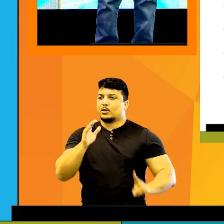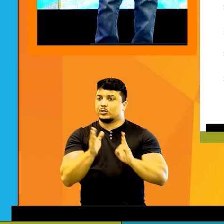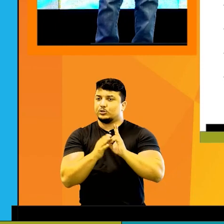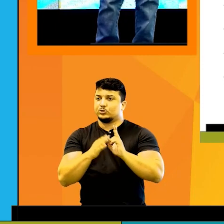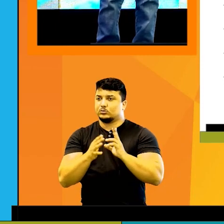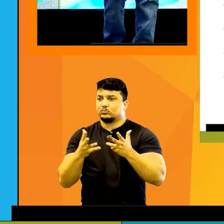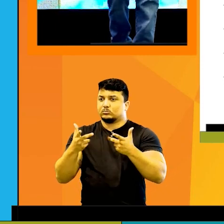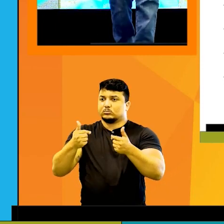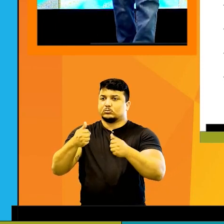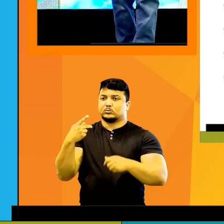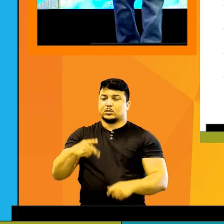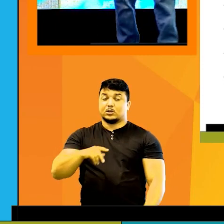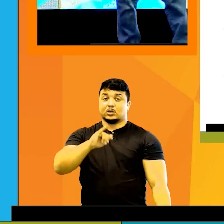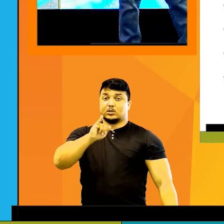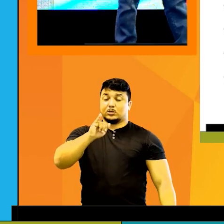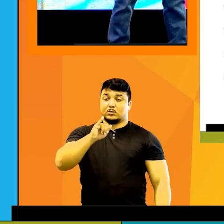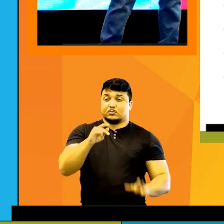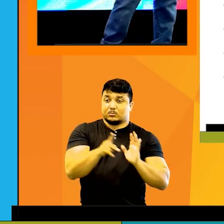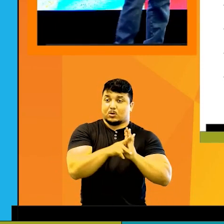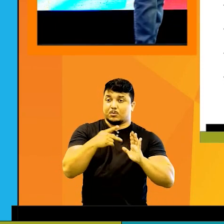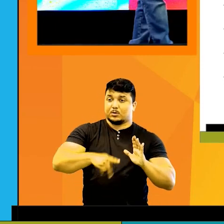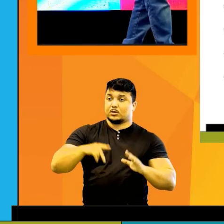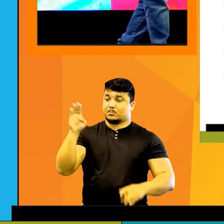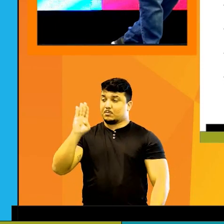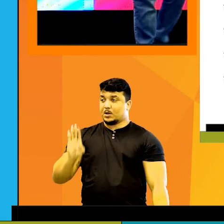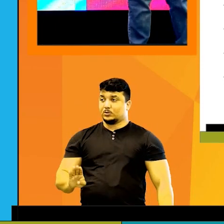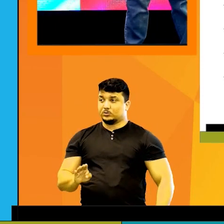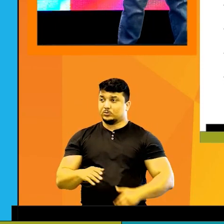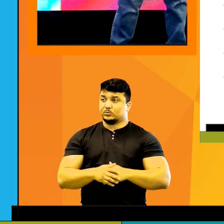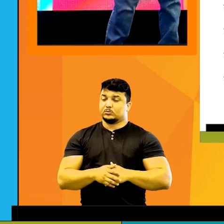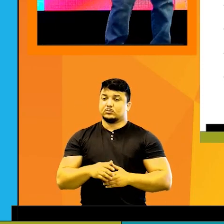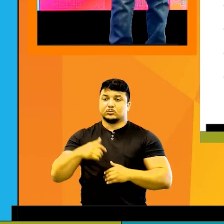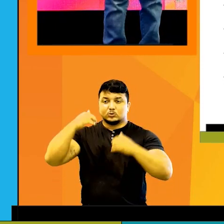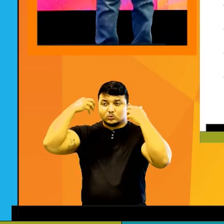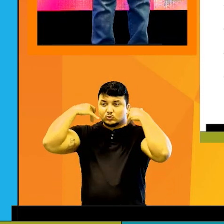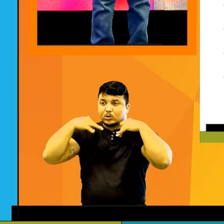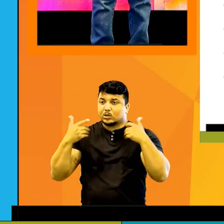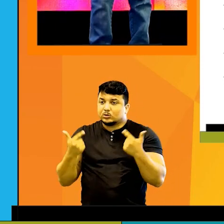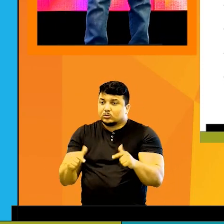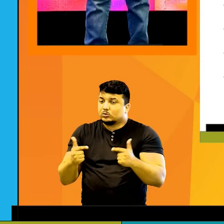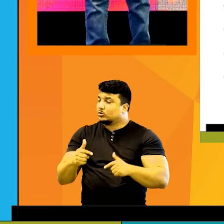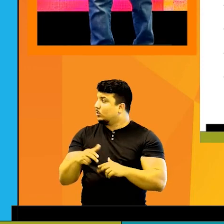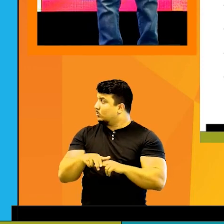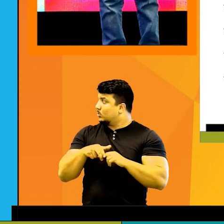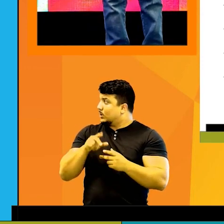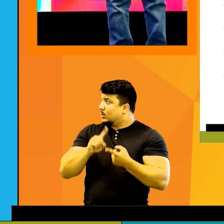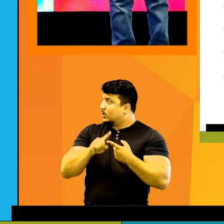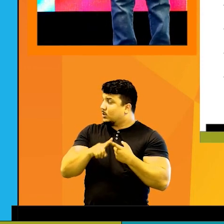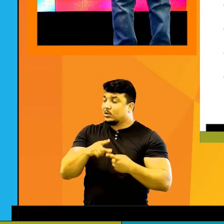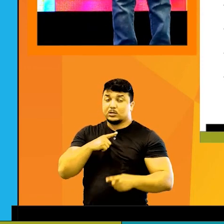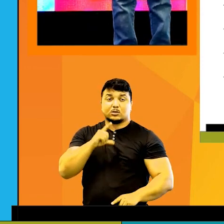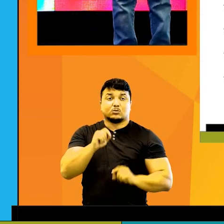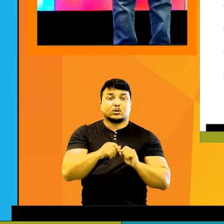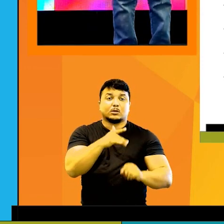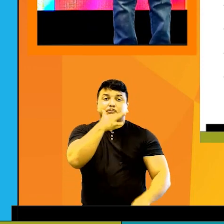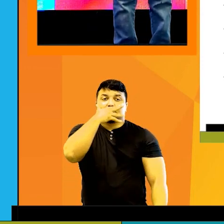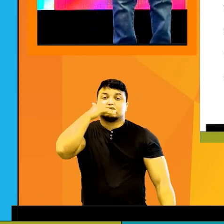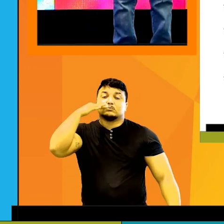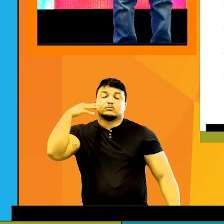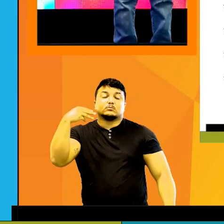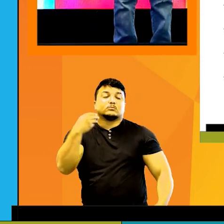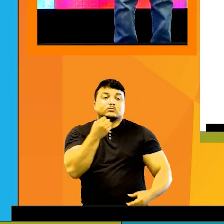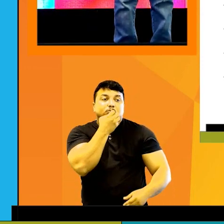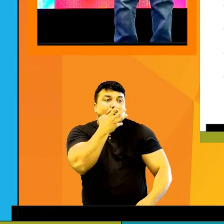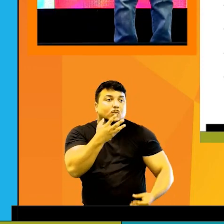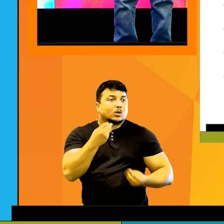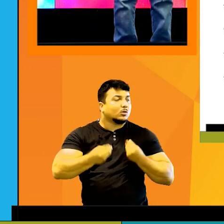ícone do indianismo romântico brasileiro. Ela não transpirava? Não, ainda tinha um hálito de baunilha. E de onde